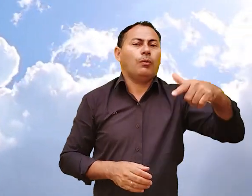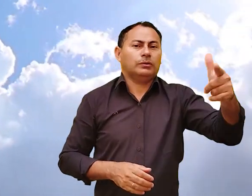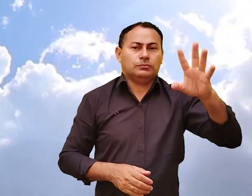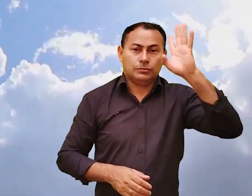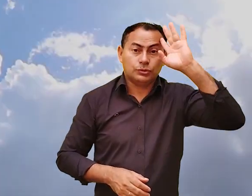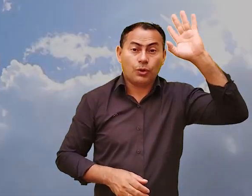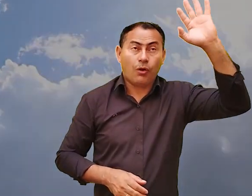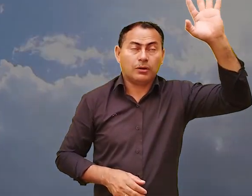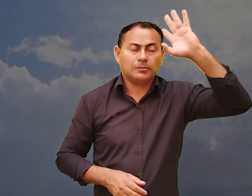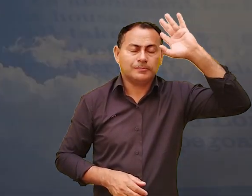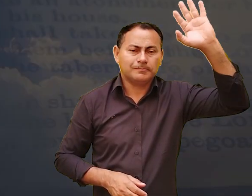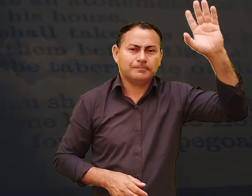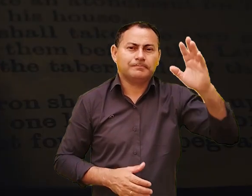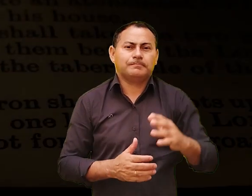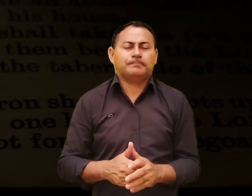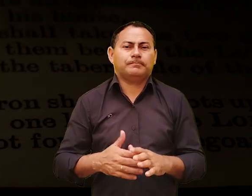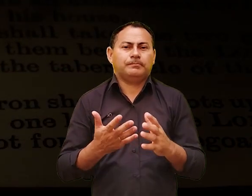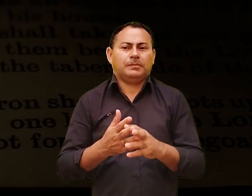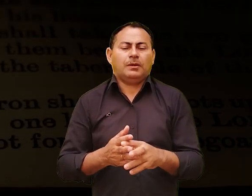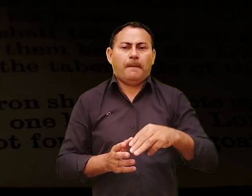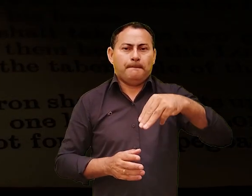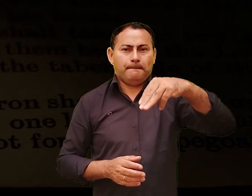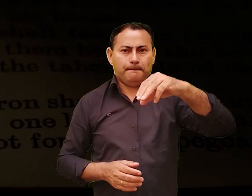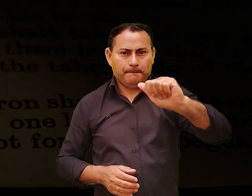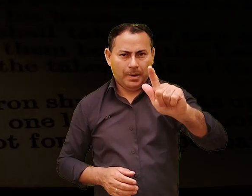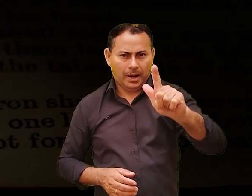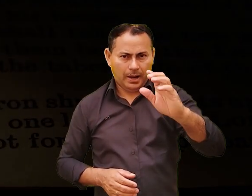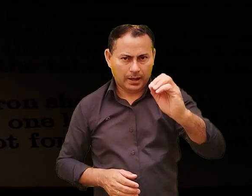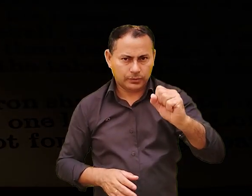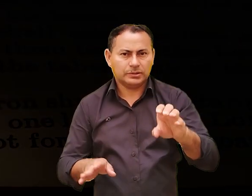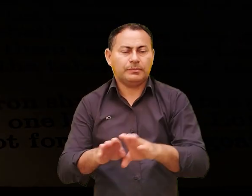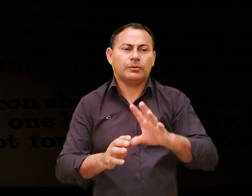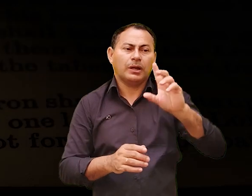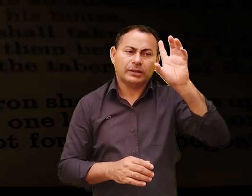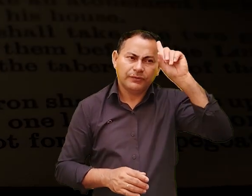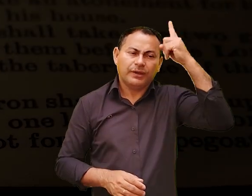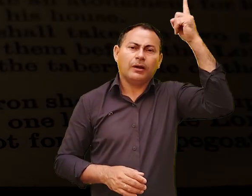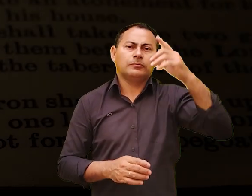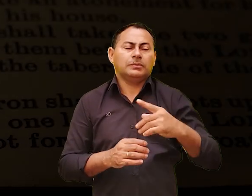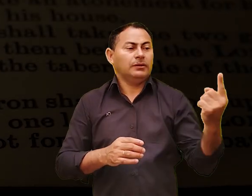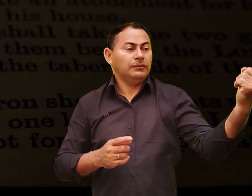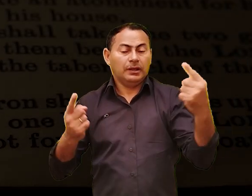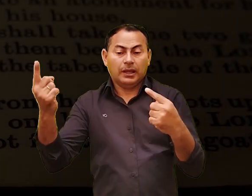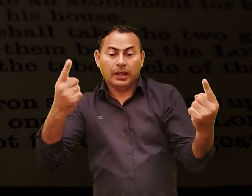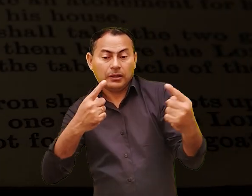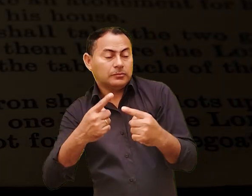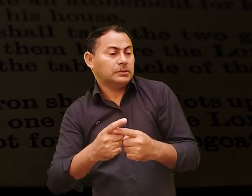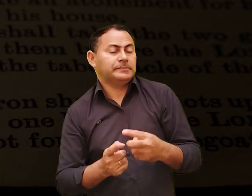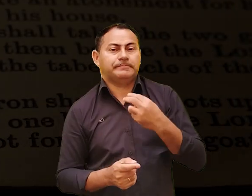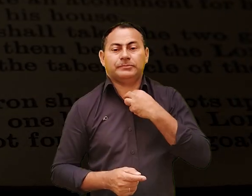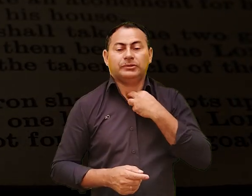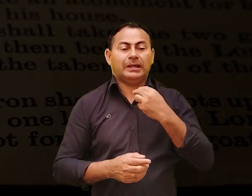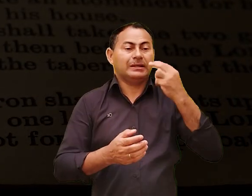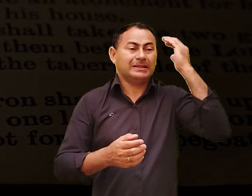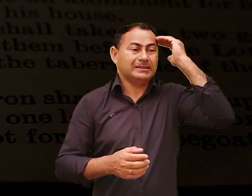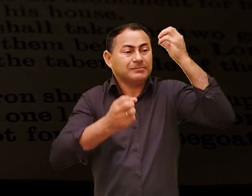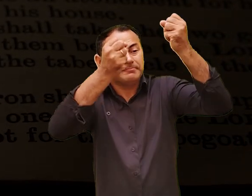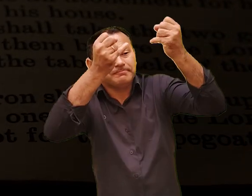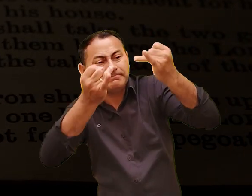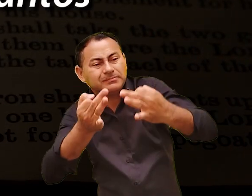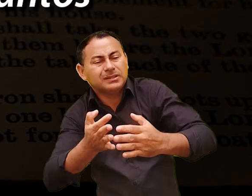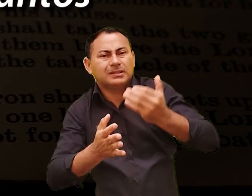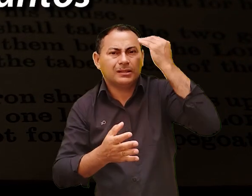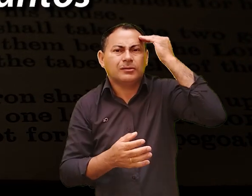outro. Quando os magos e os adivinhos vieram, ele diz, contei-lhes o sonho, mas eles não puderam